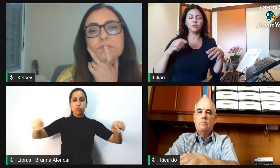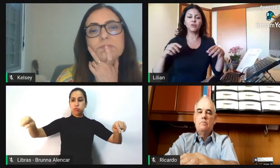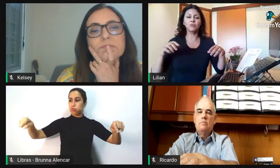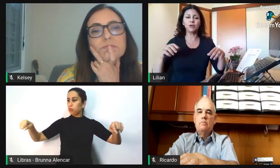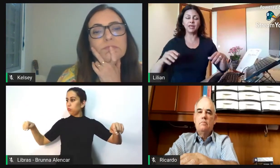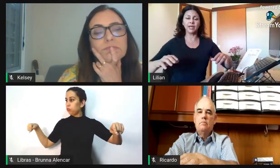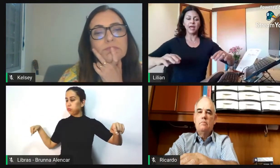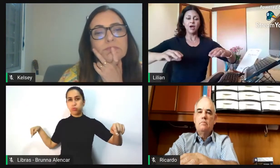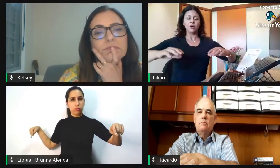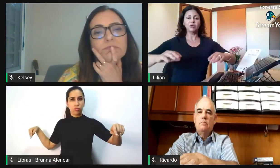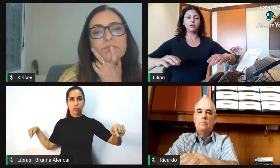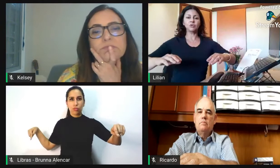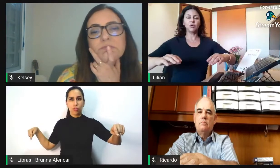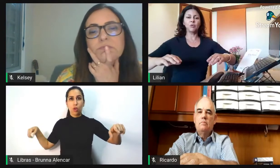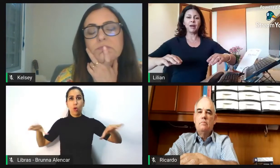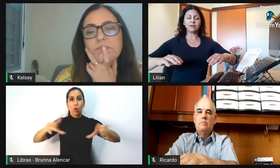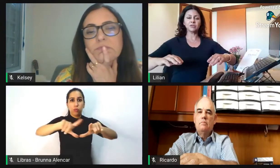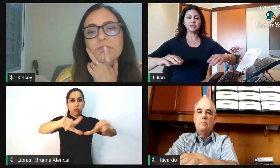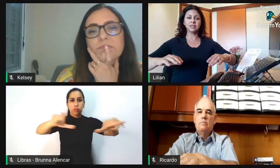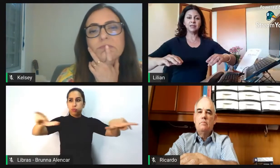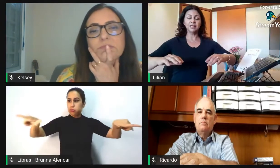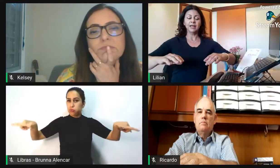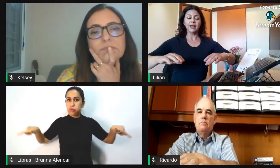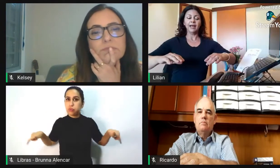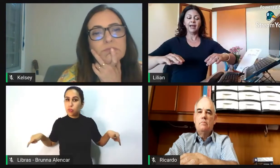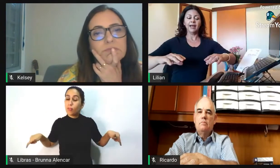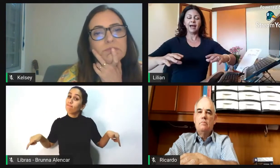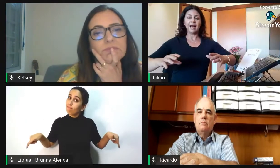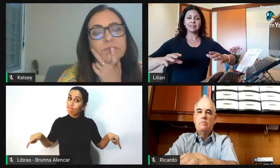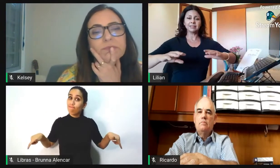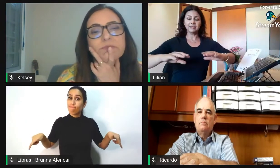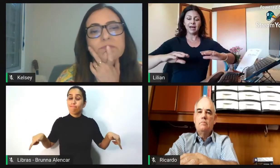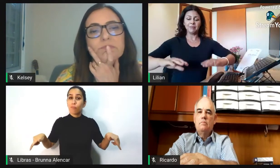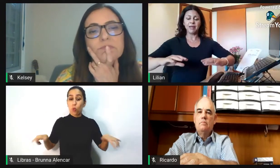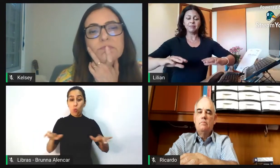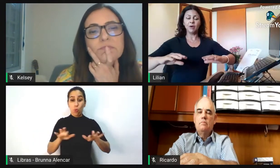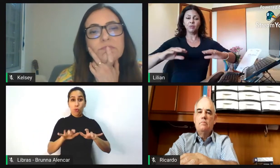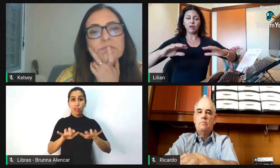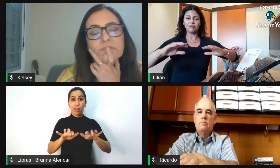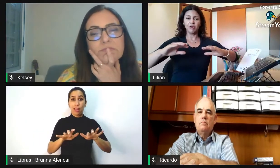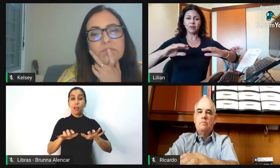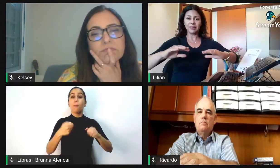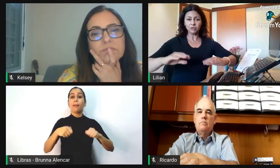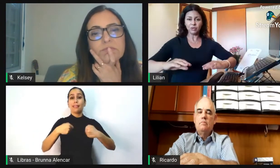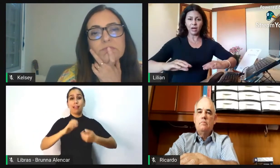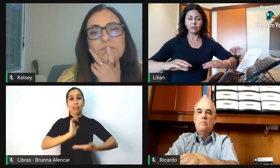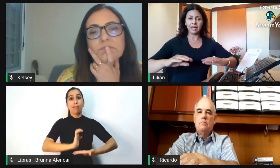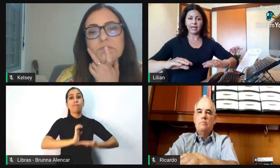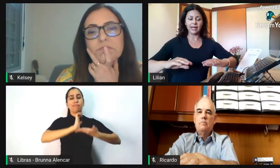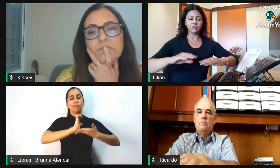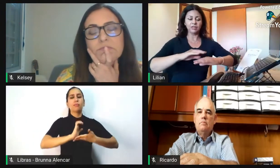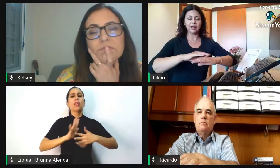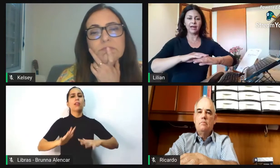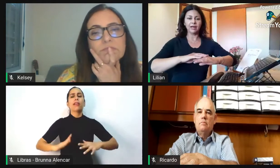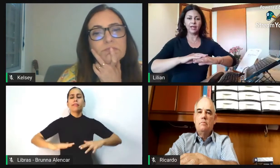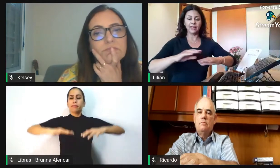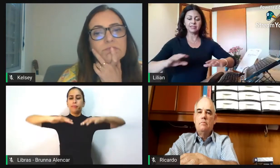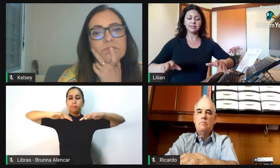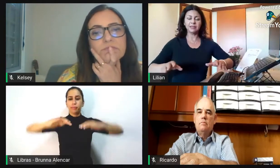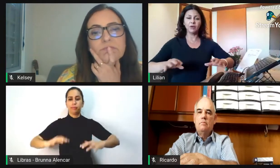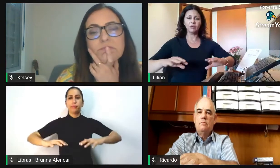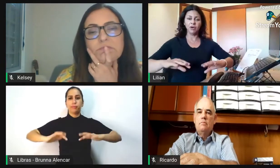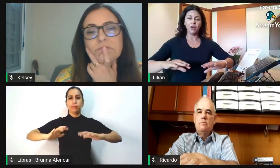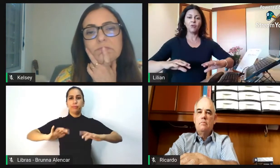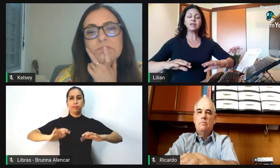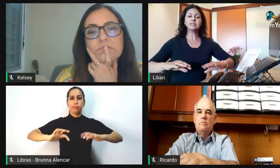ser ergonômico. Por quê? Quando eu estou com o braço assim, a minha mão, a forma natural dela cair no teclado é